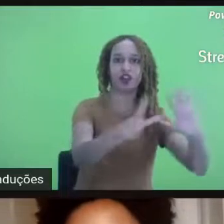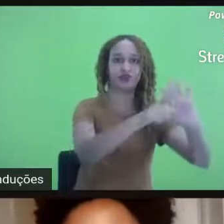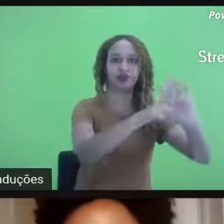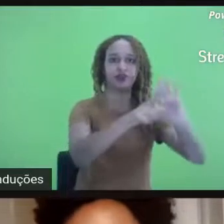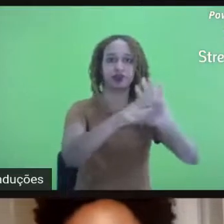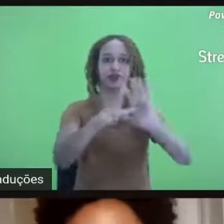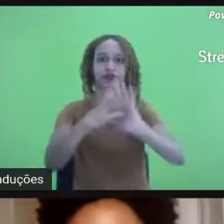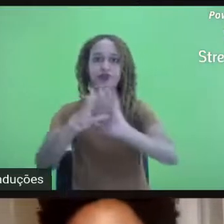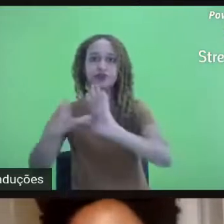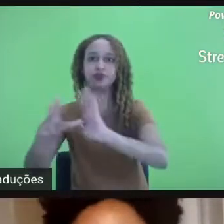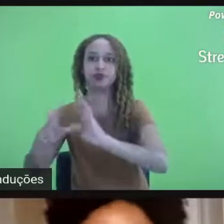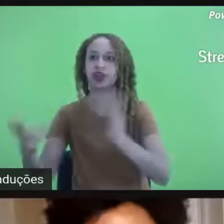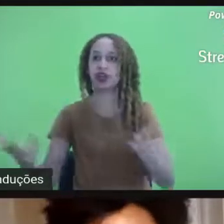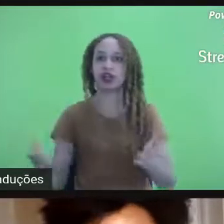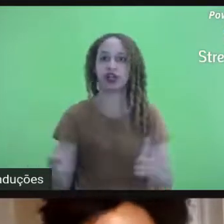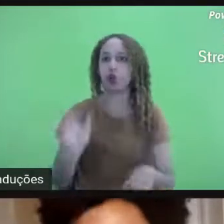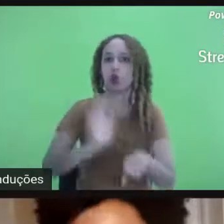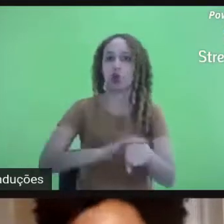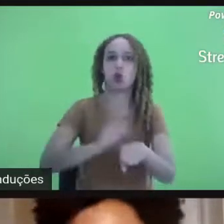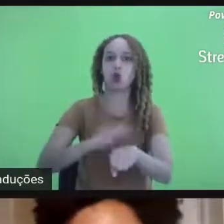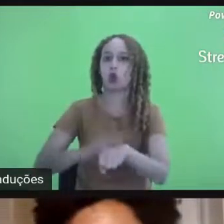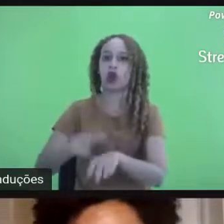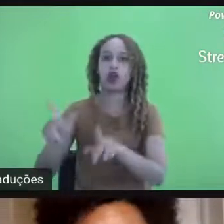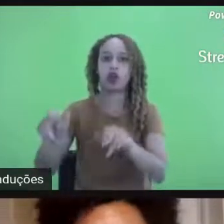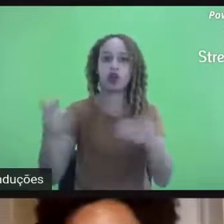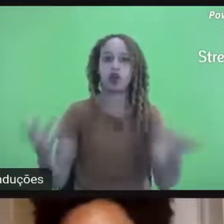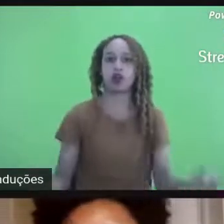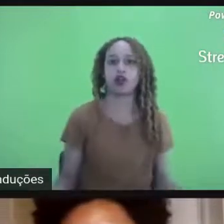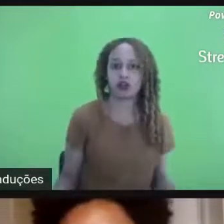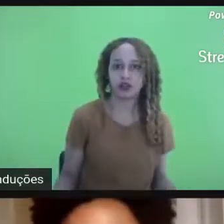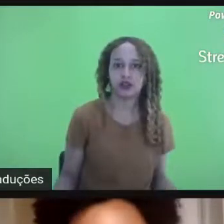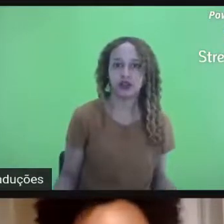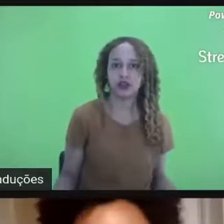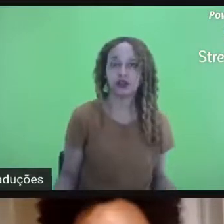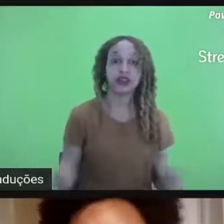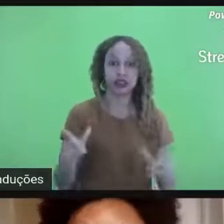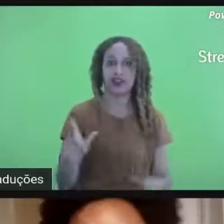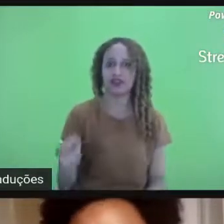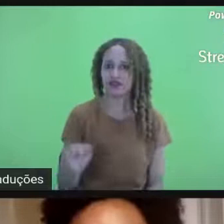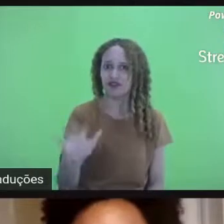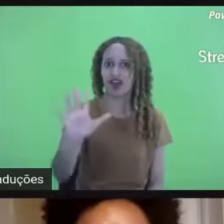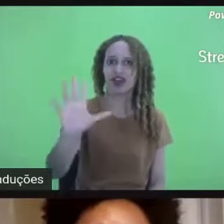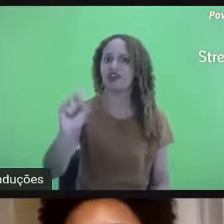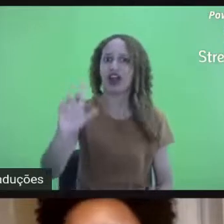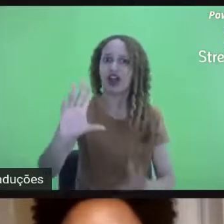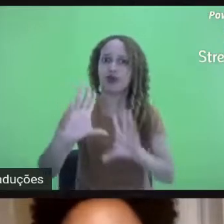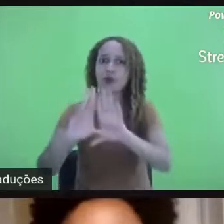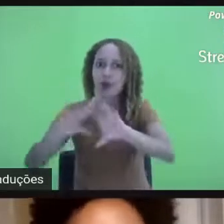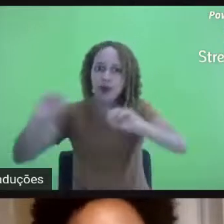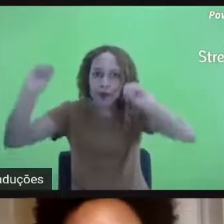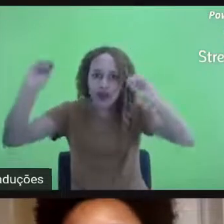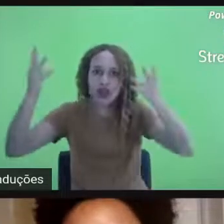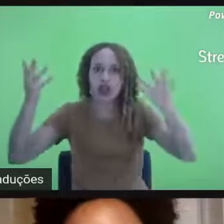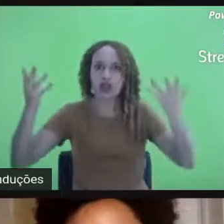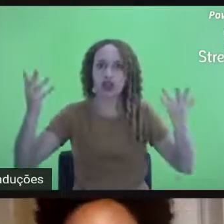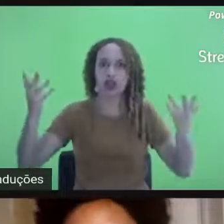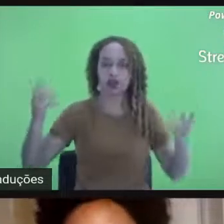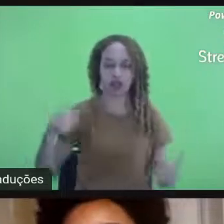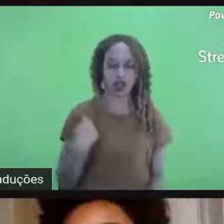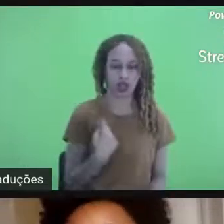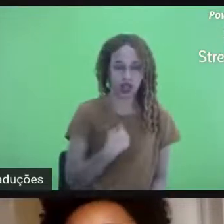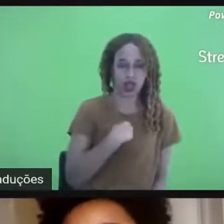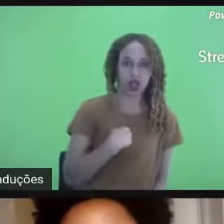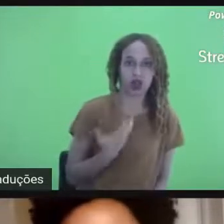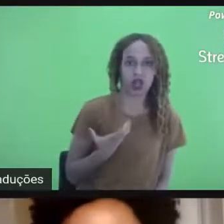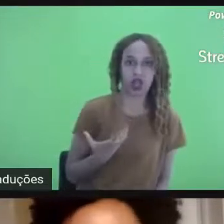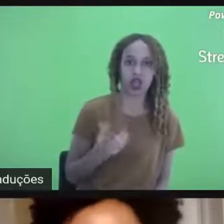um processo de desfavelização. A favela não vai deixar de ser favela simplesmente porque nós queremos que ela